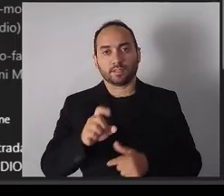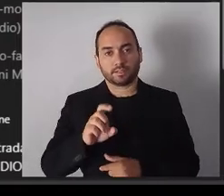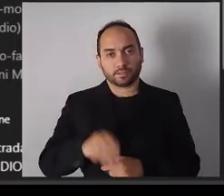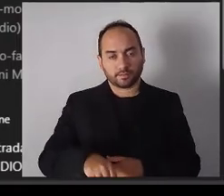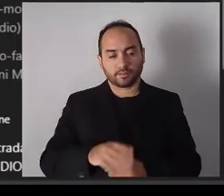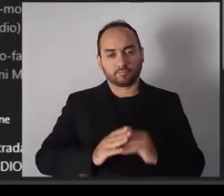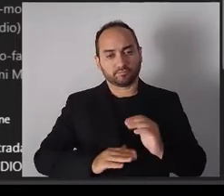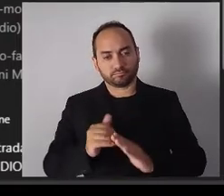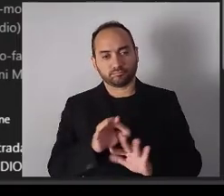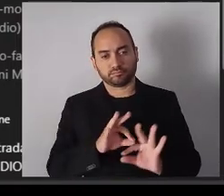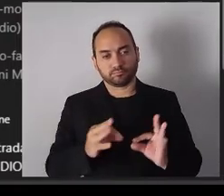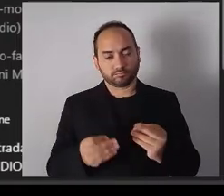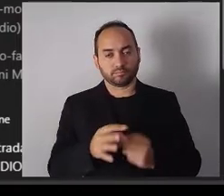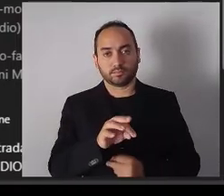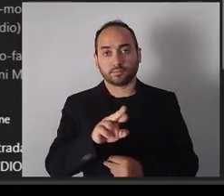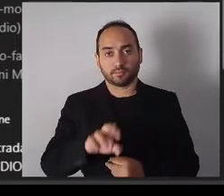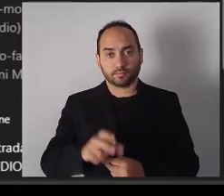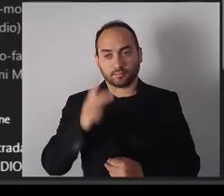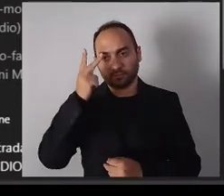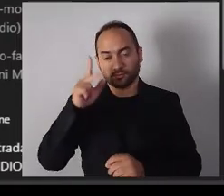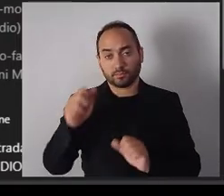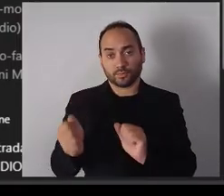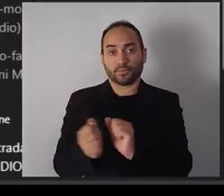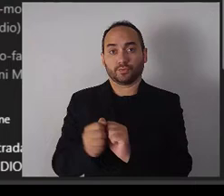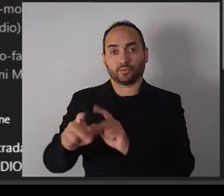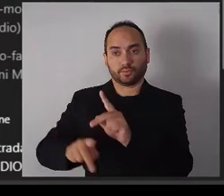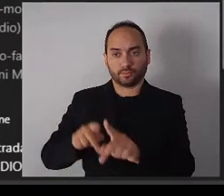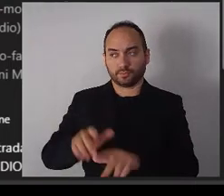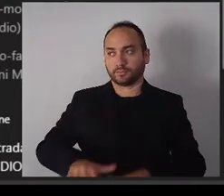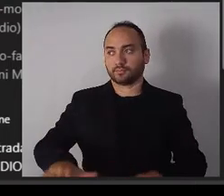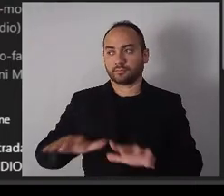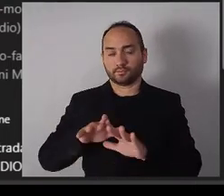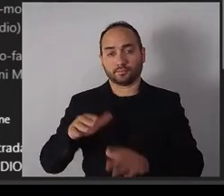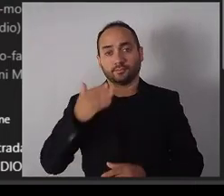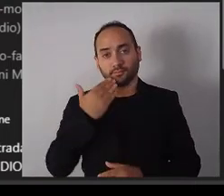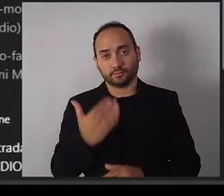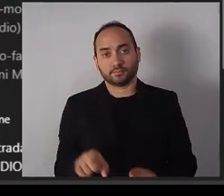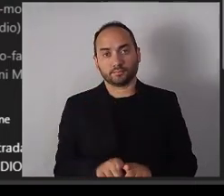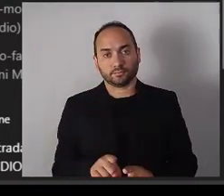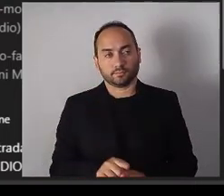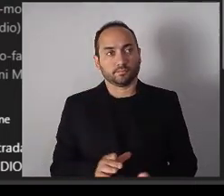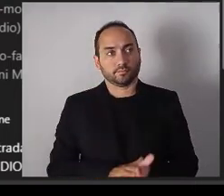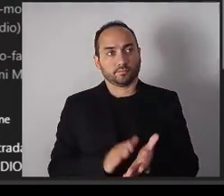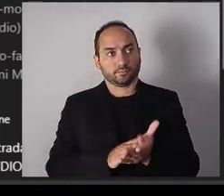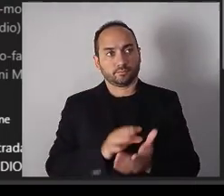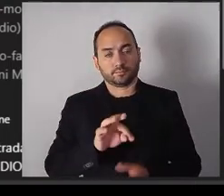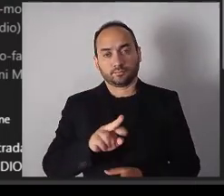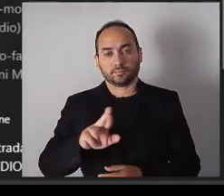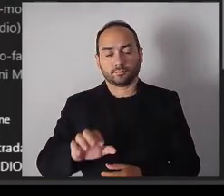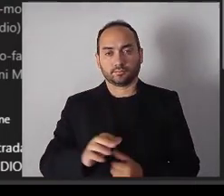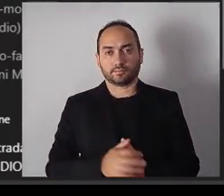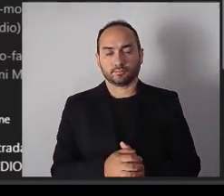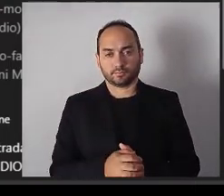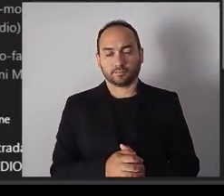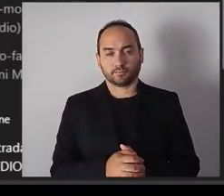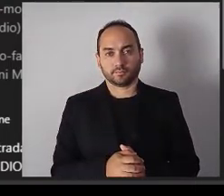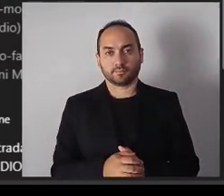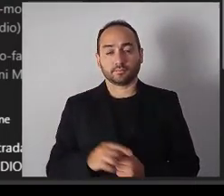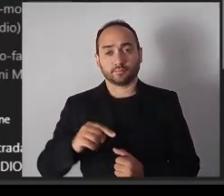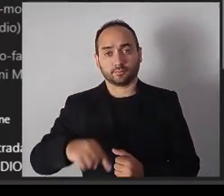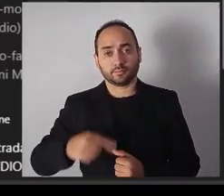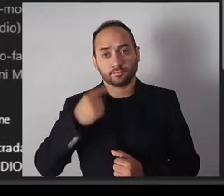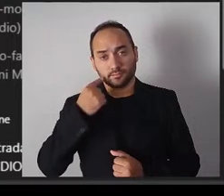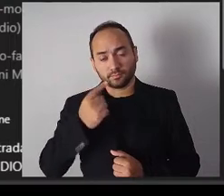jurisdicionais do TRE com a população. Fica registrado aqui, meus parabéns à presidência do tribunal. Cumprimento o